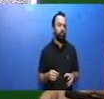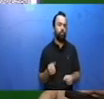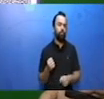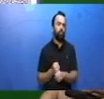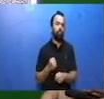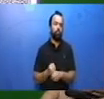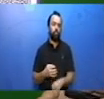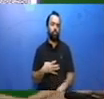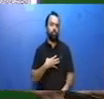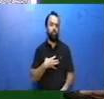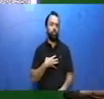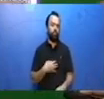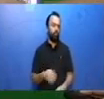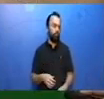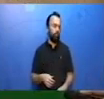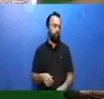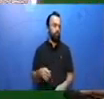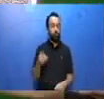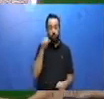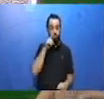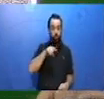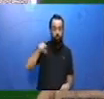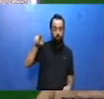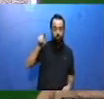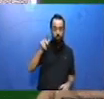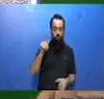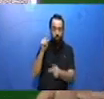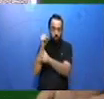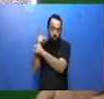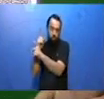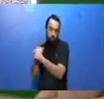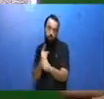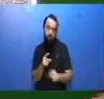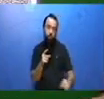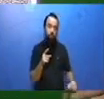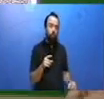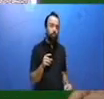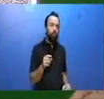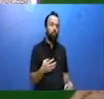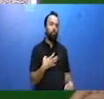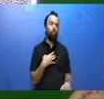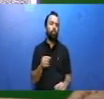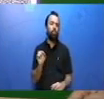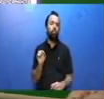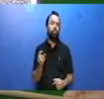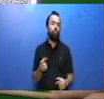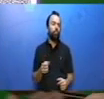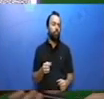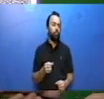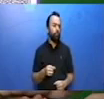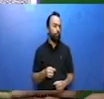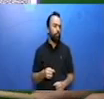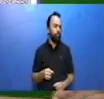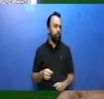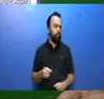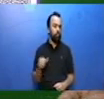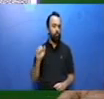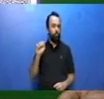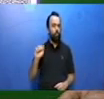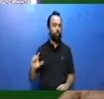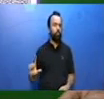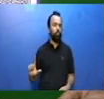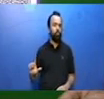construção. Acha aí no texto. Qual é o tipo de construção que tem neste bairro? Em